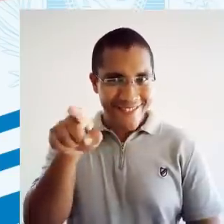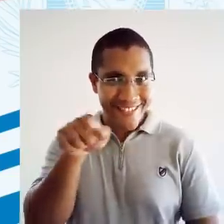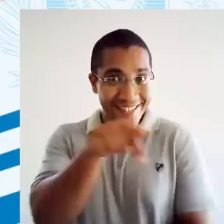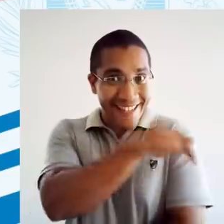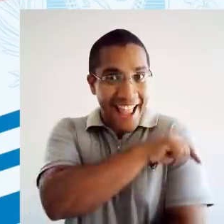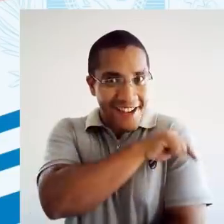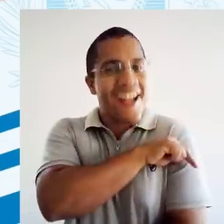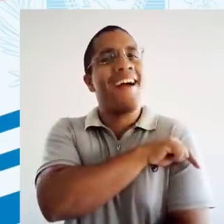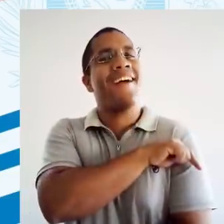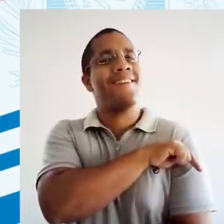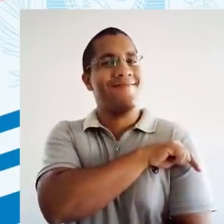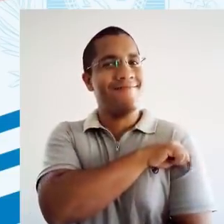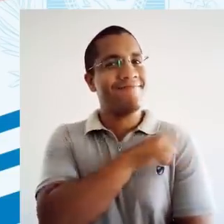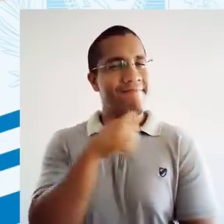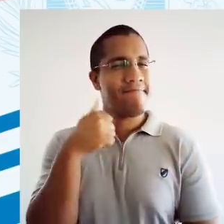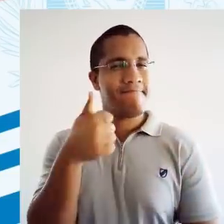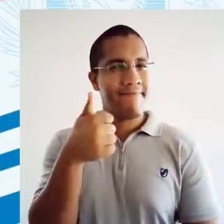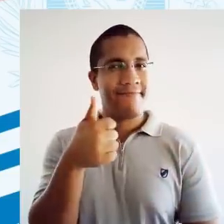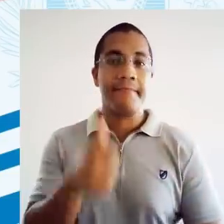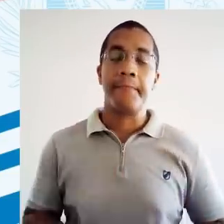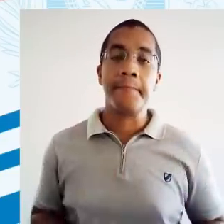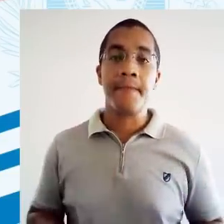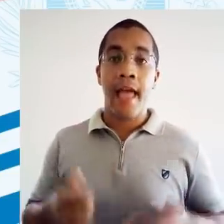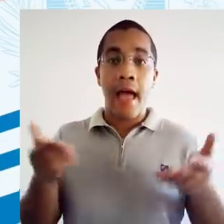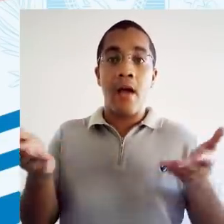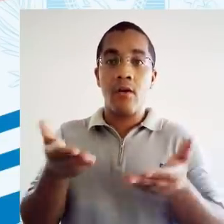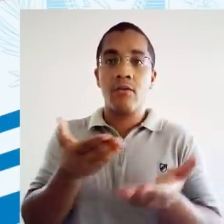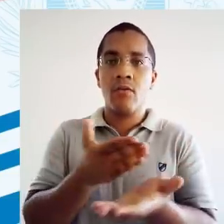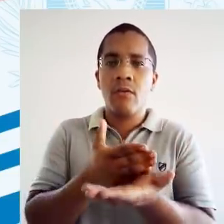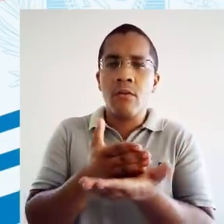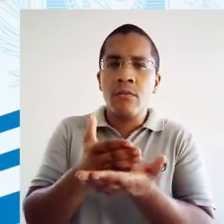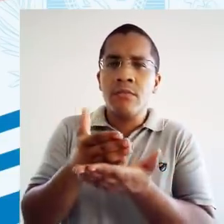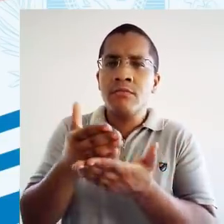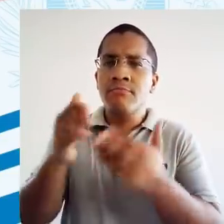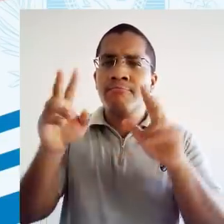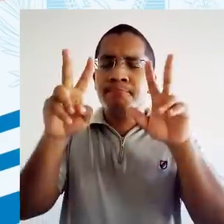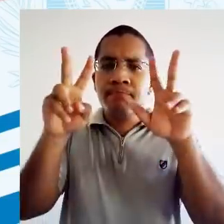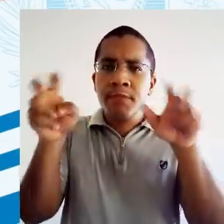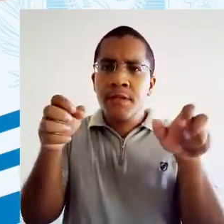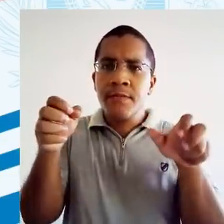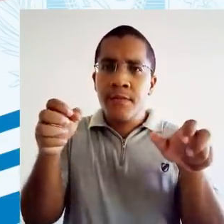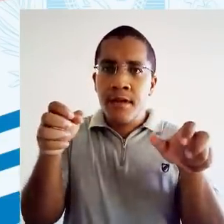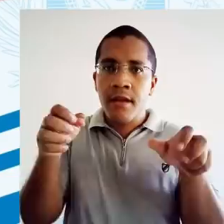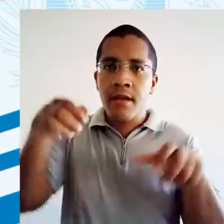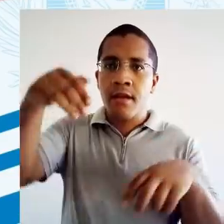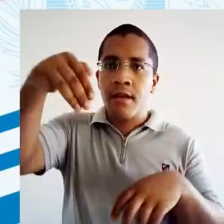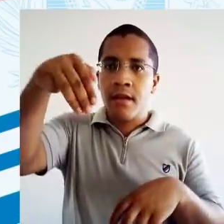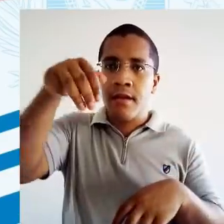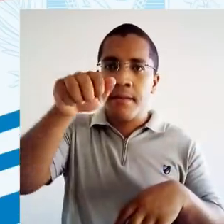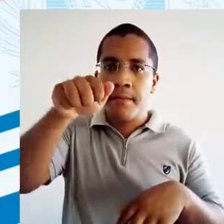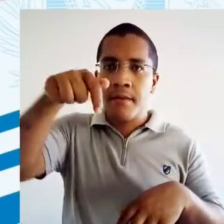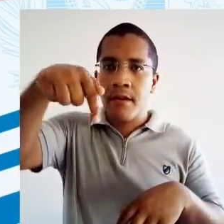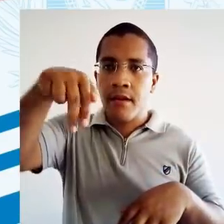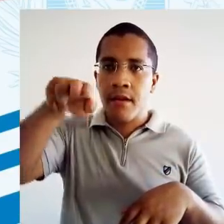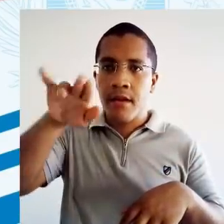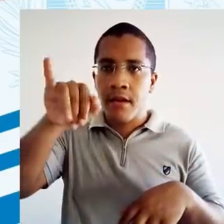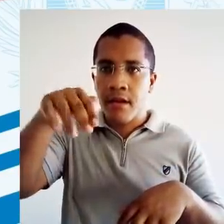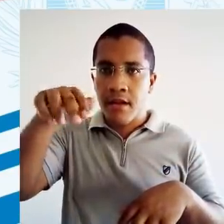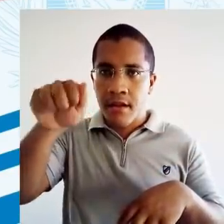Beleza, galerinha aí do sétimo ano. Vamos começar um assunto que a gente chama de